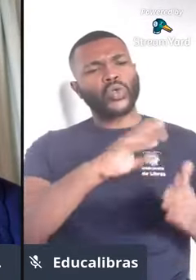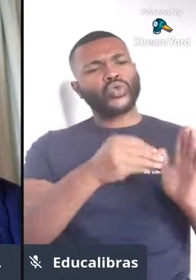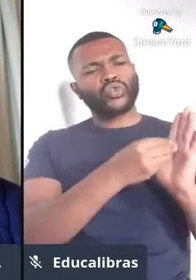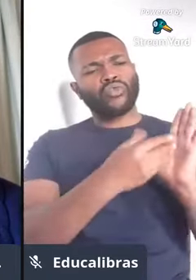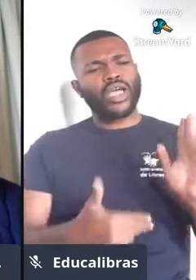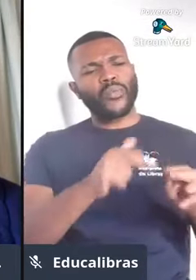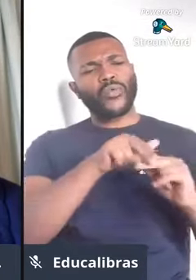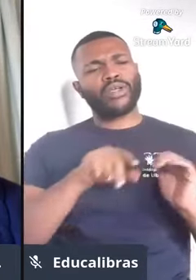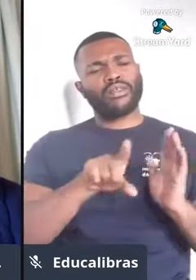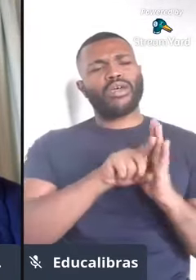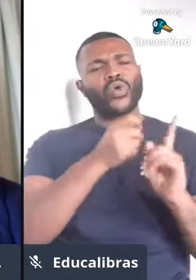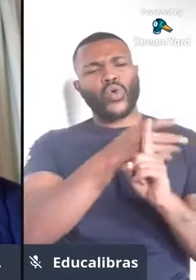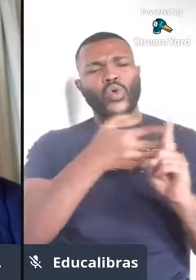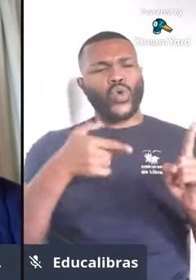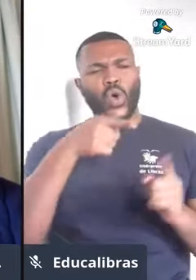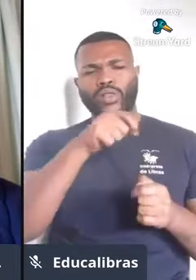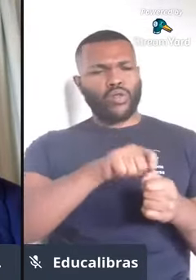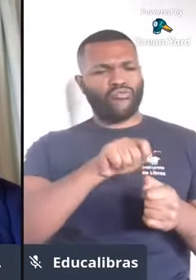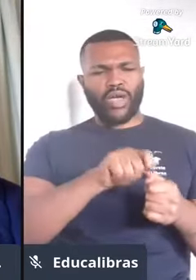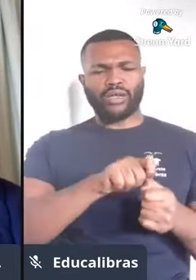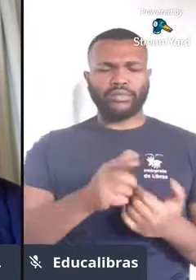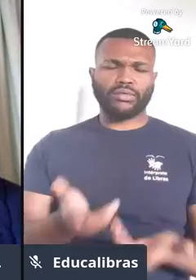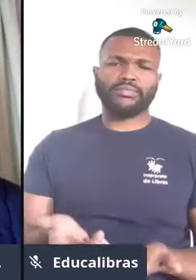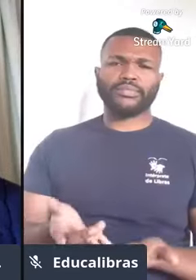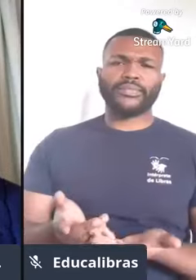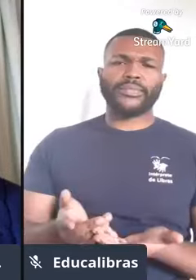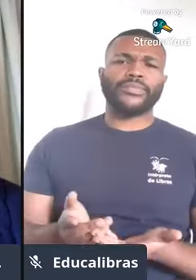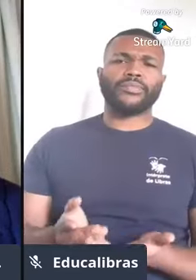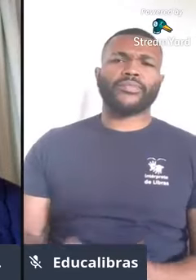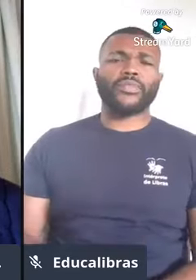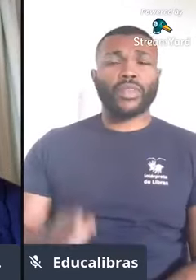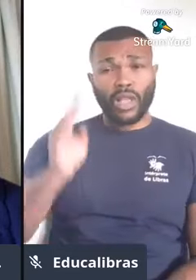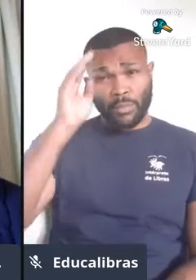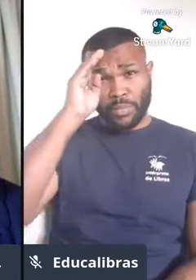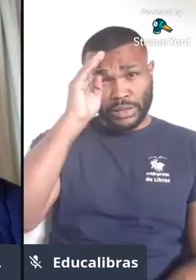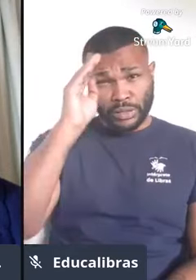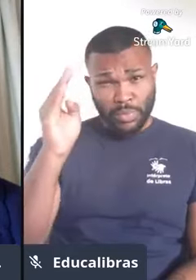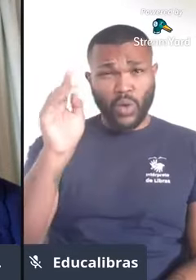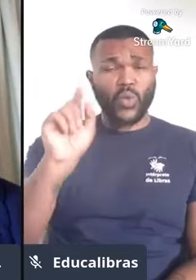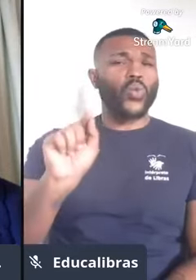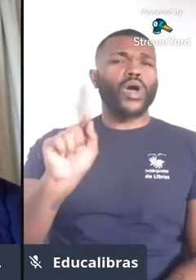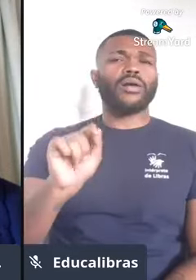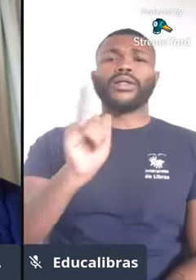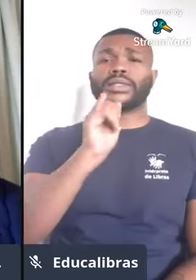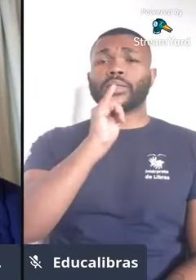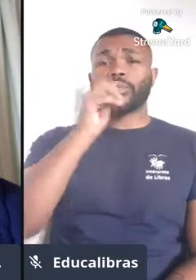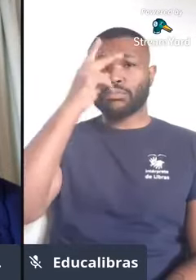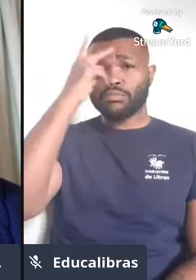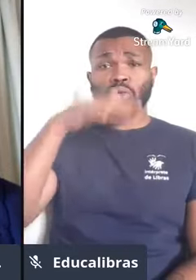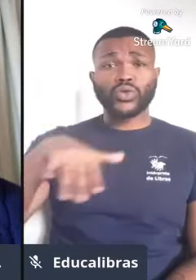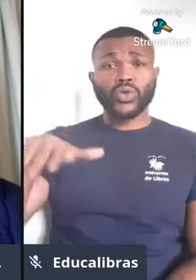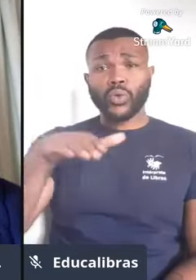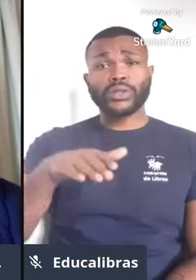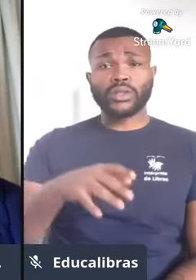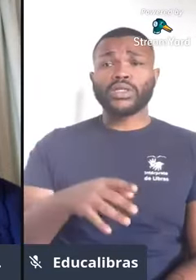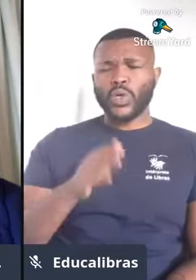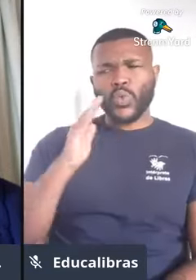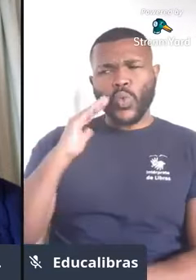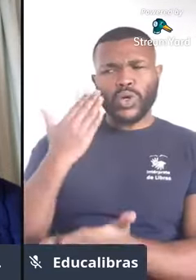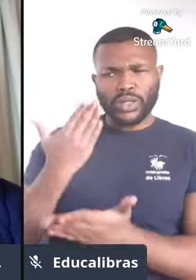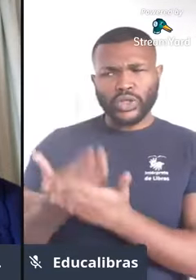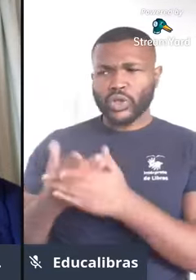cota. Principalmente quando essas observações partem de pessoas que a gente acredita estão de fato interessadas no cumprimento